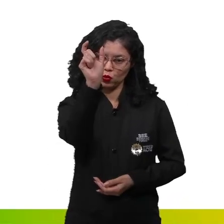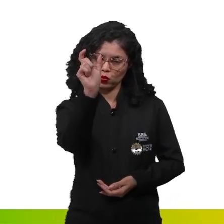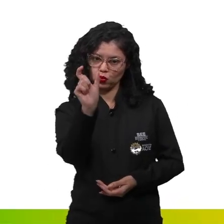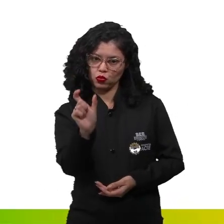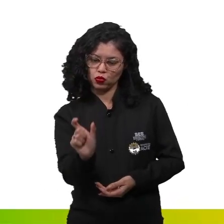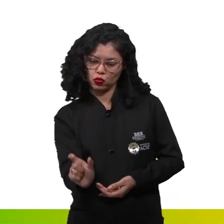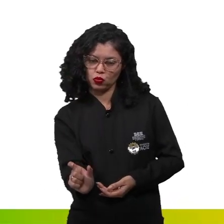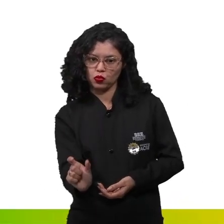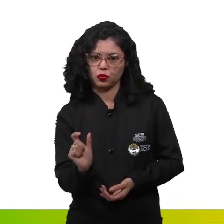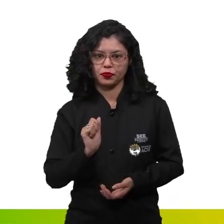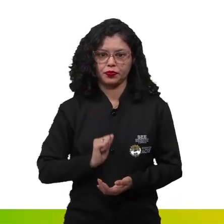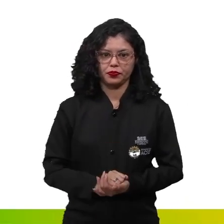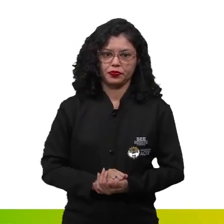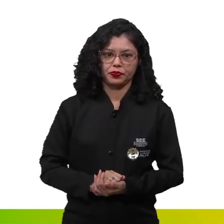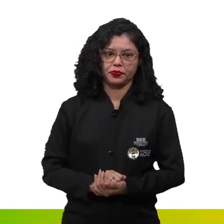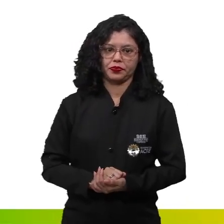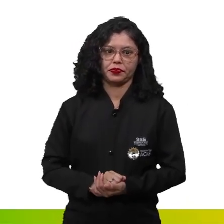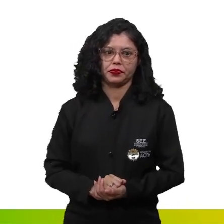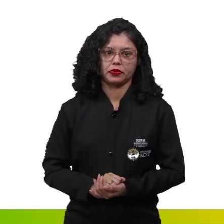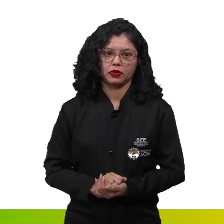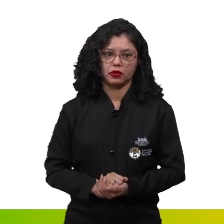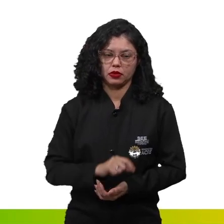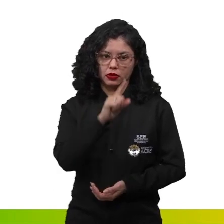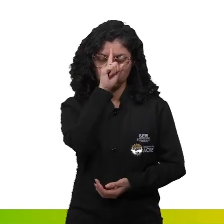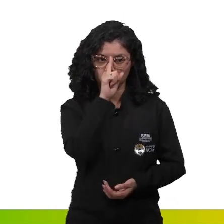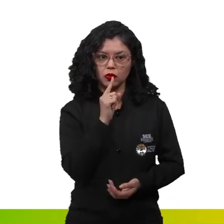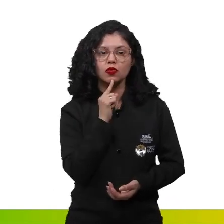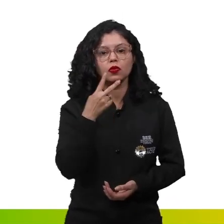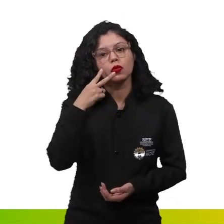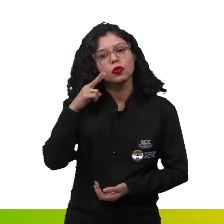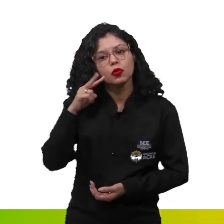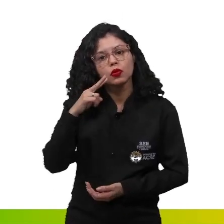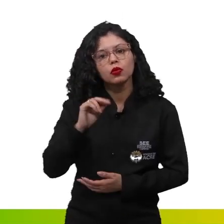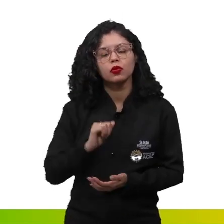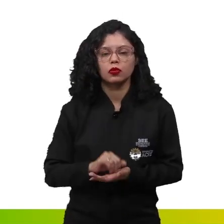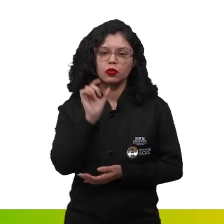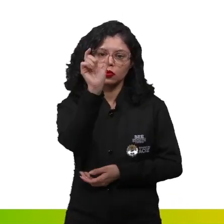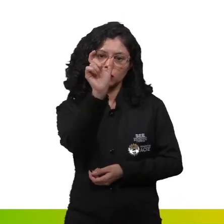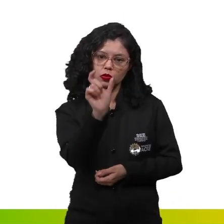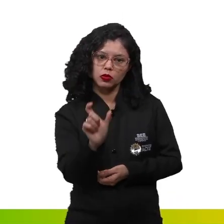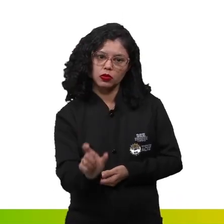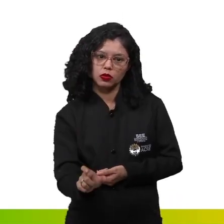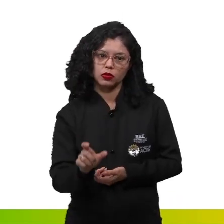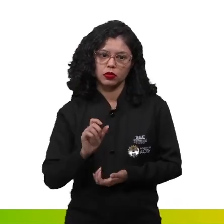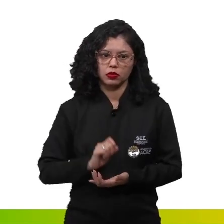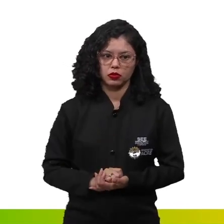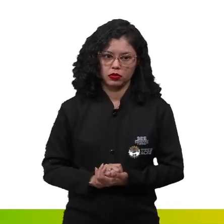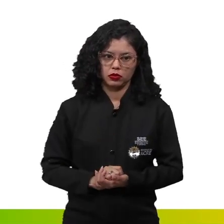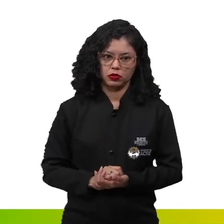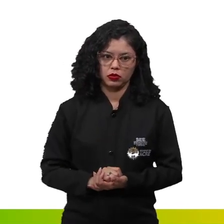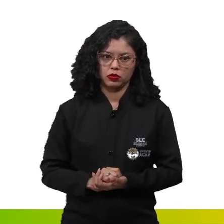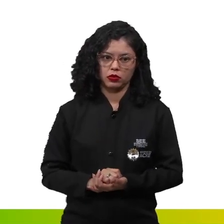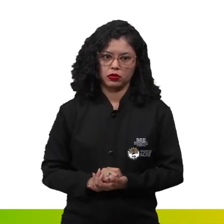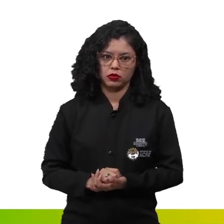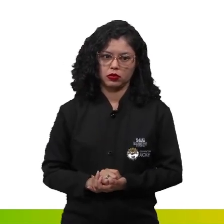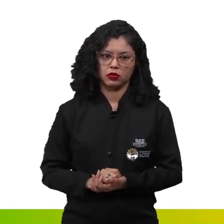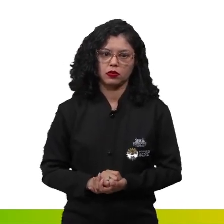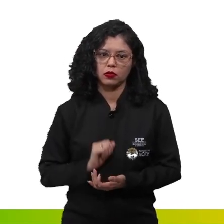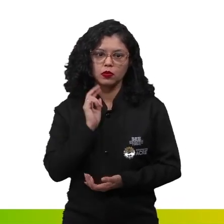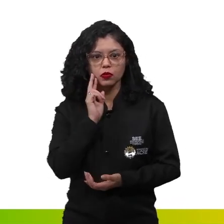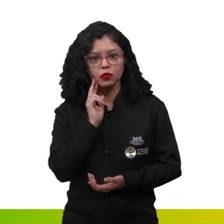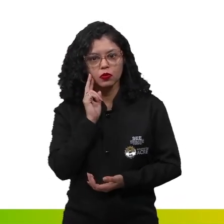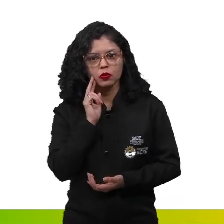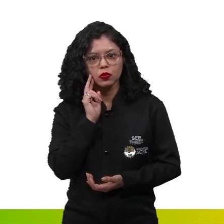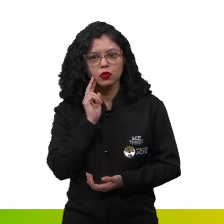medula espinhal. Olha só, na imagem vocês estão vendo. A medula espinhal, pessoal, é essa parte aqui rosadinha, tá?